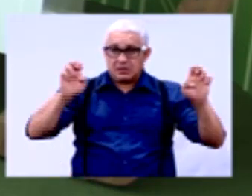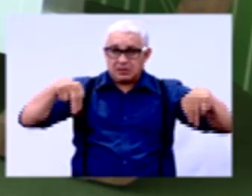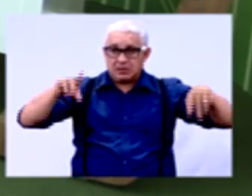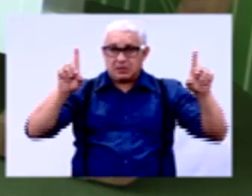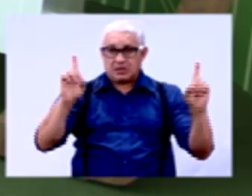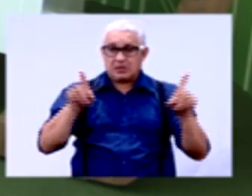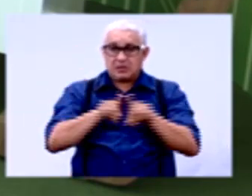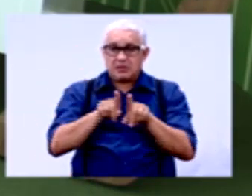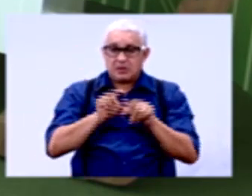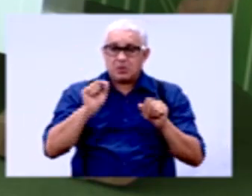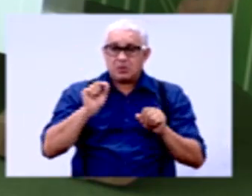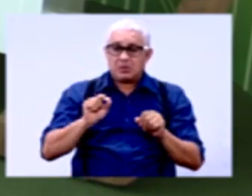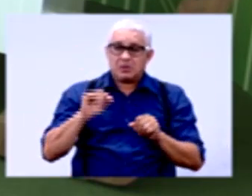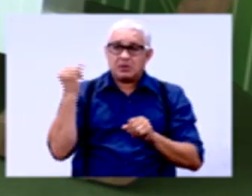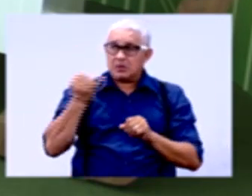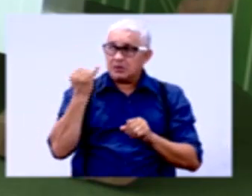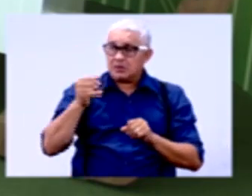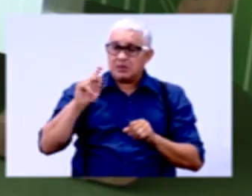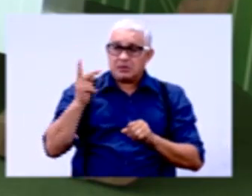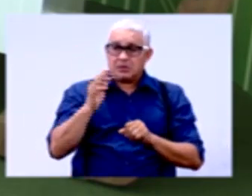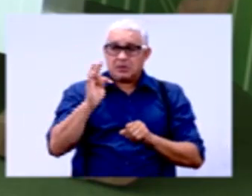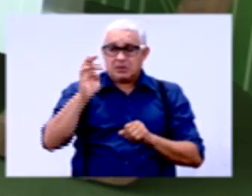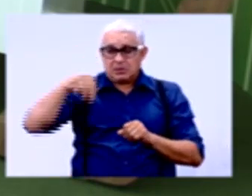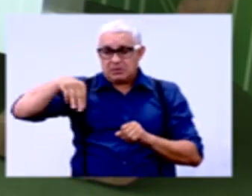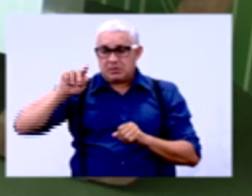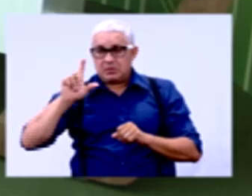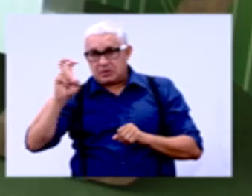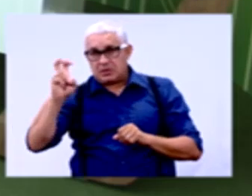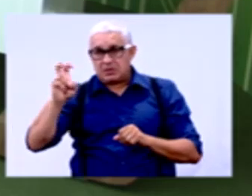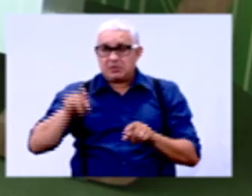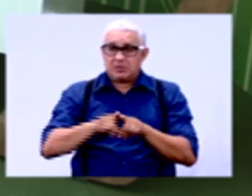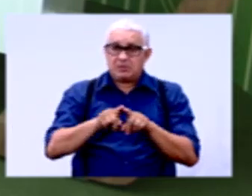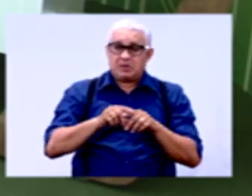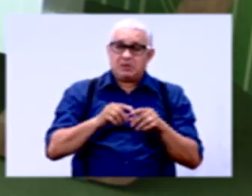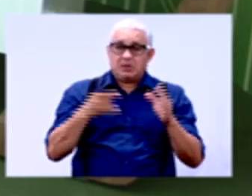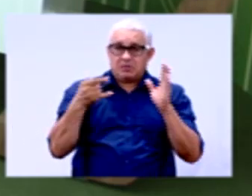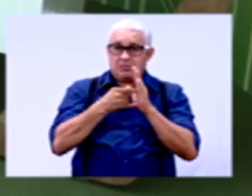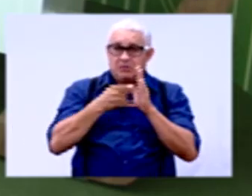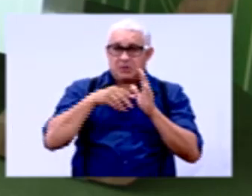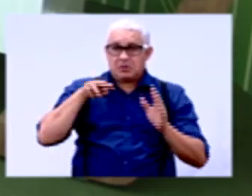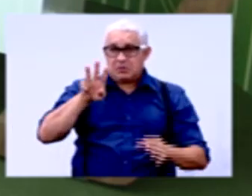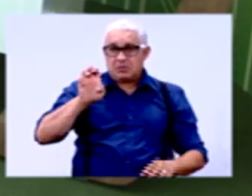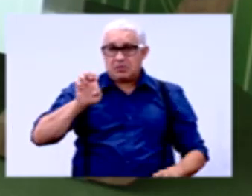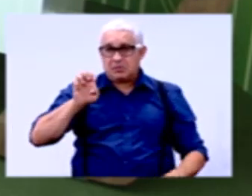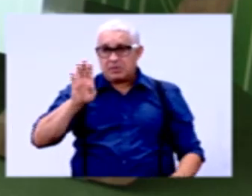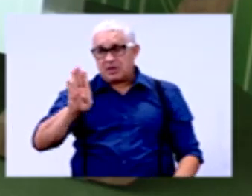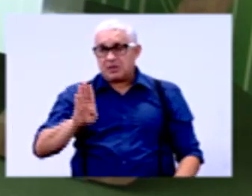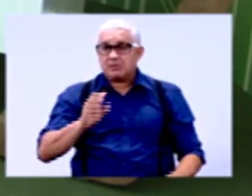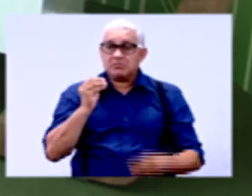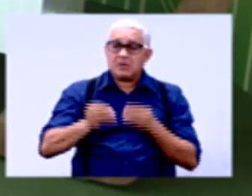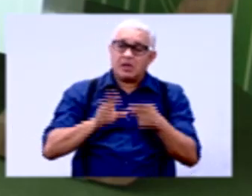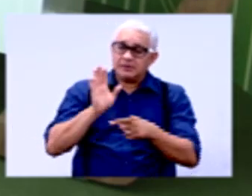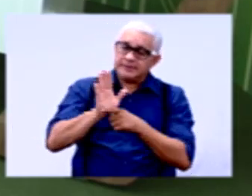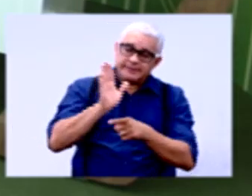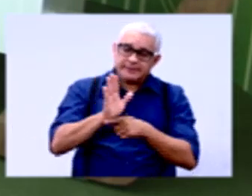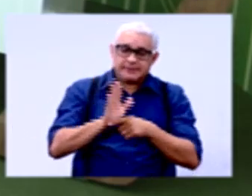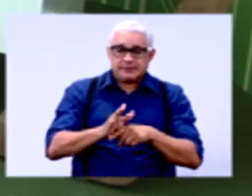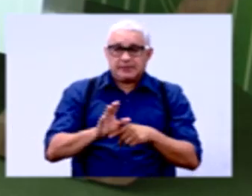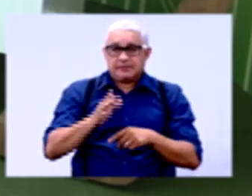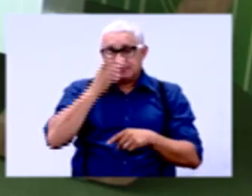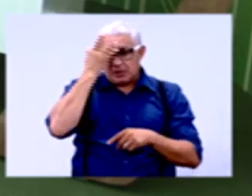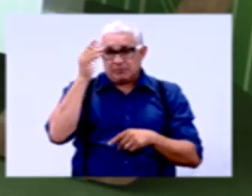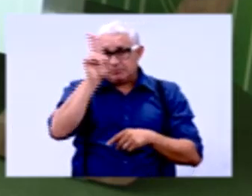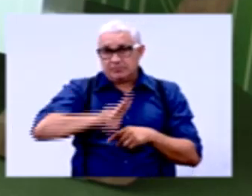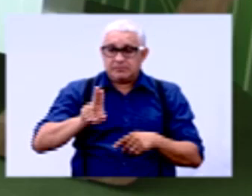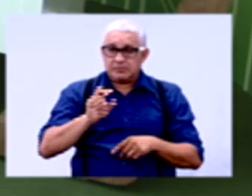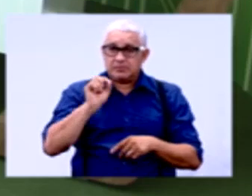coisas, por exemplo, a importância do HTML5 para o desenvolvimento web, como que isso pode ajudar mais os nossos usuários, né? O